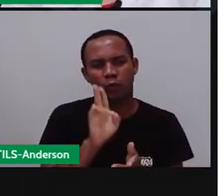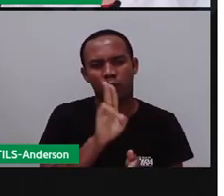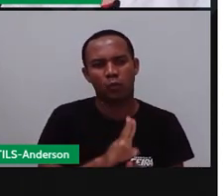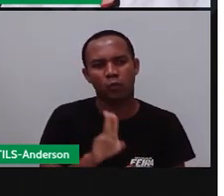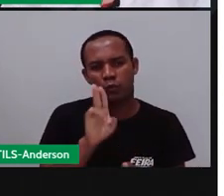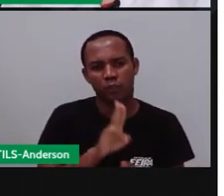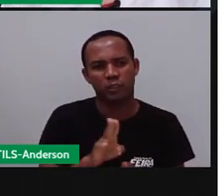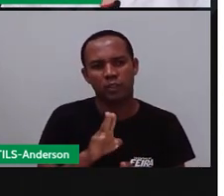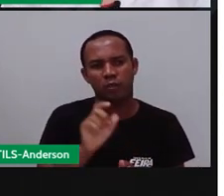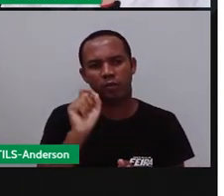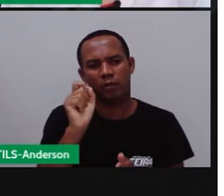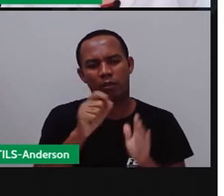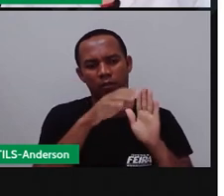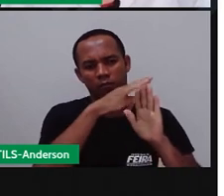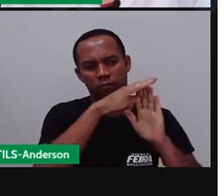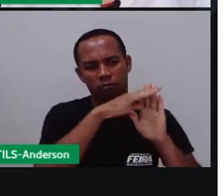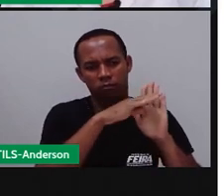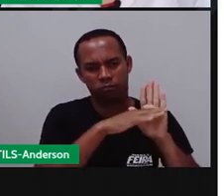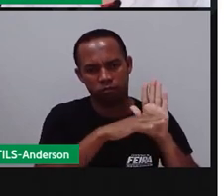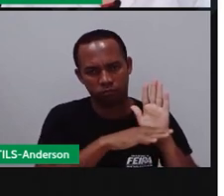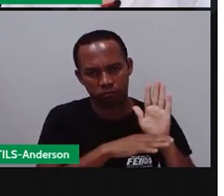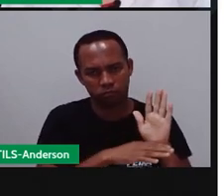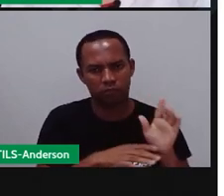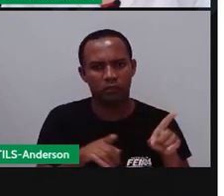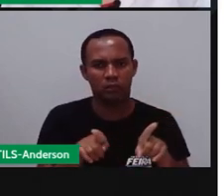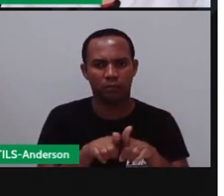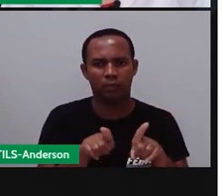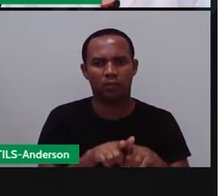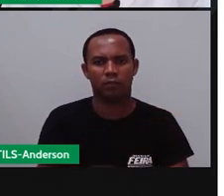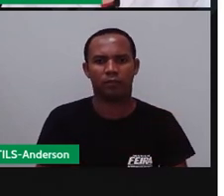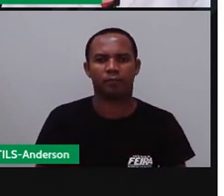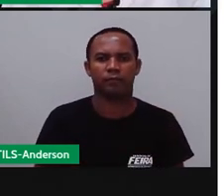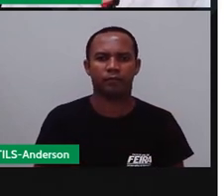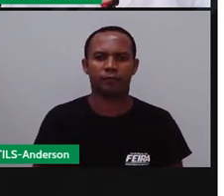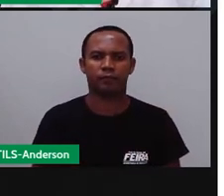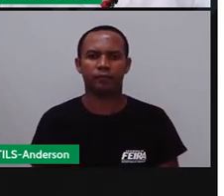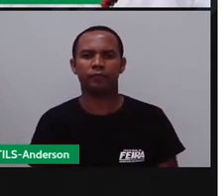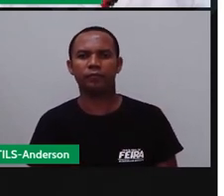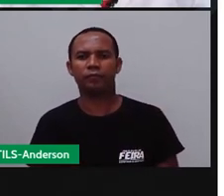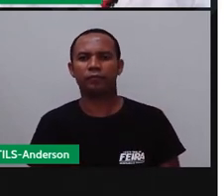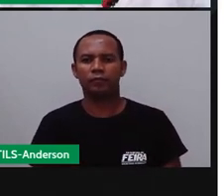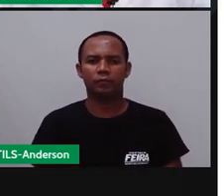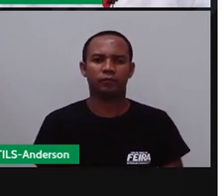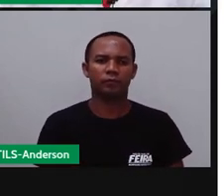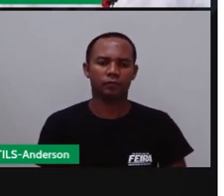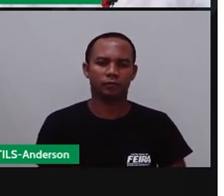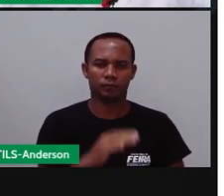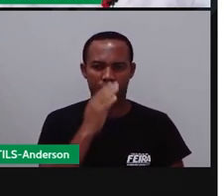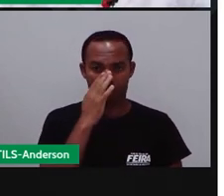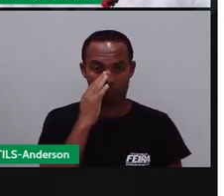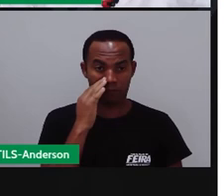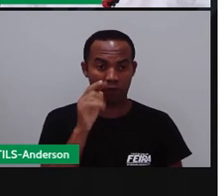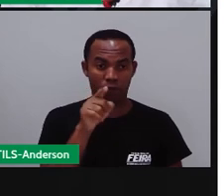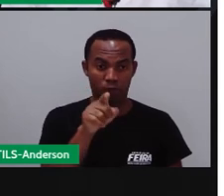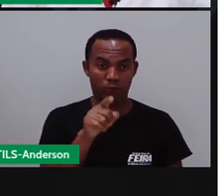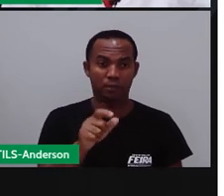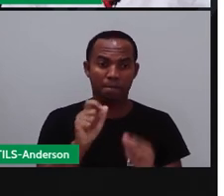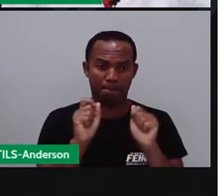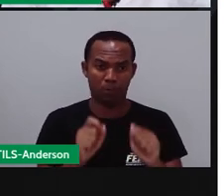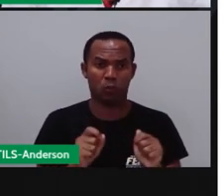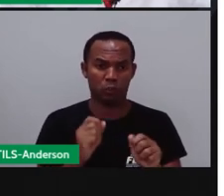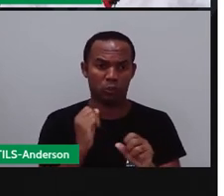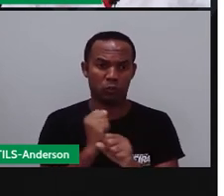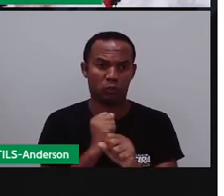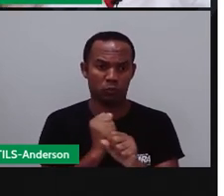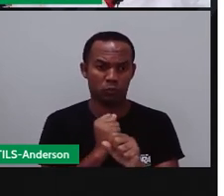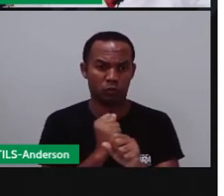alfabética, né? Bom, você pode construir essas,